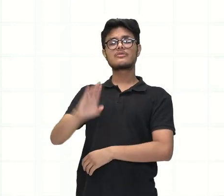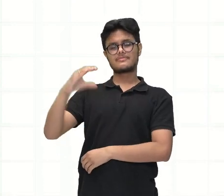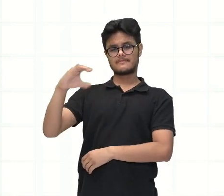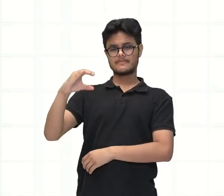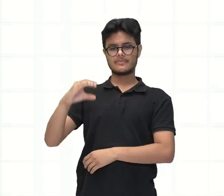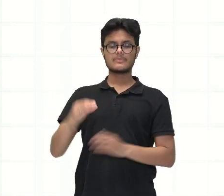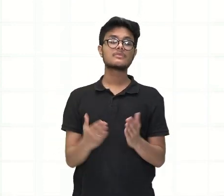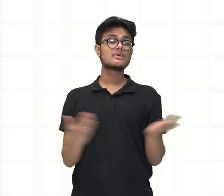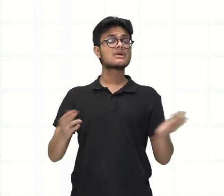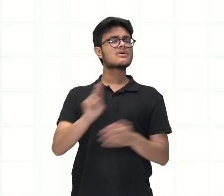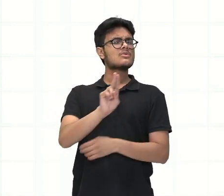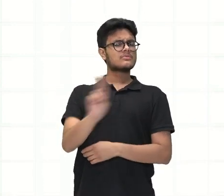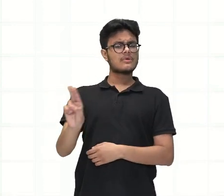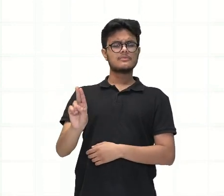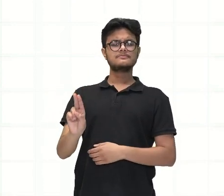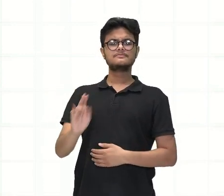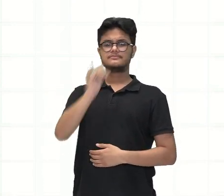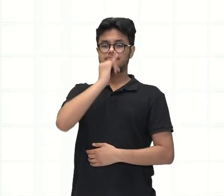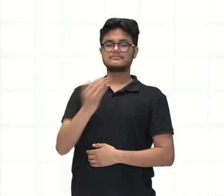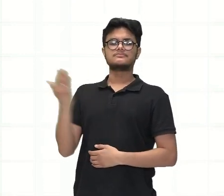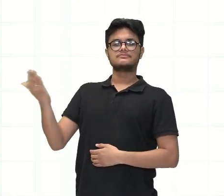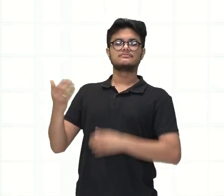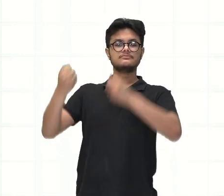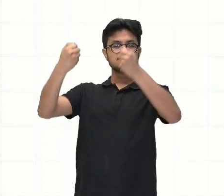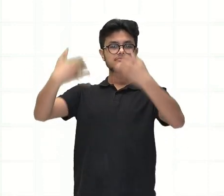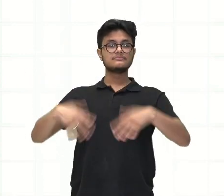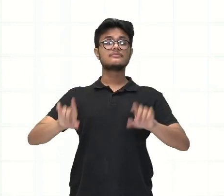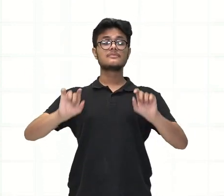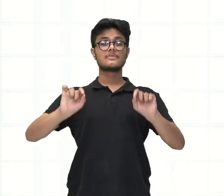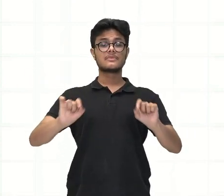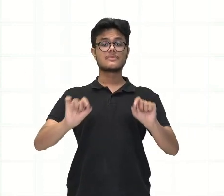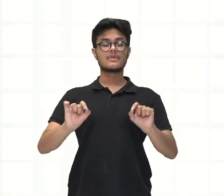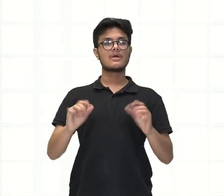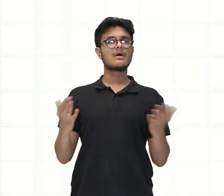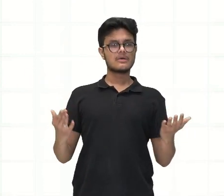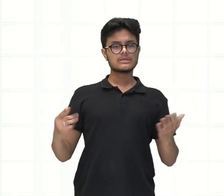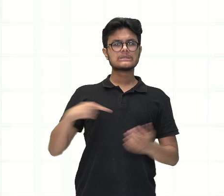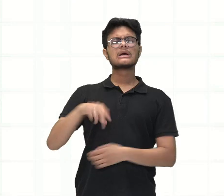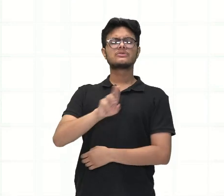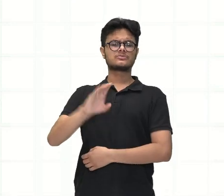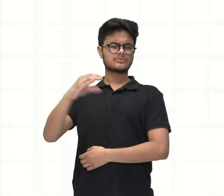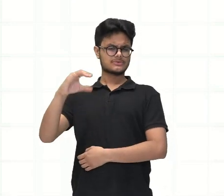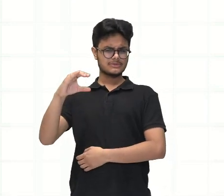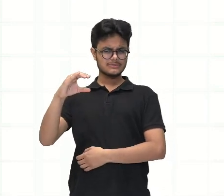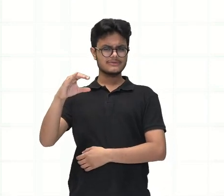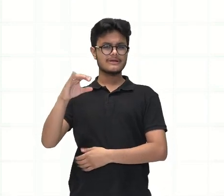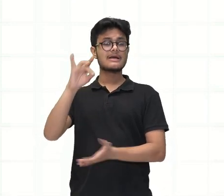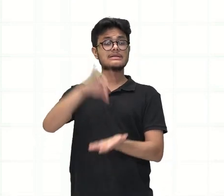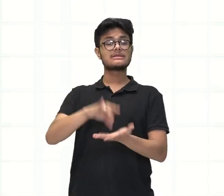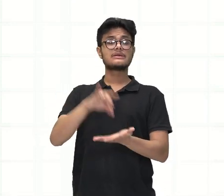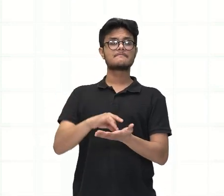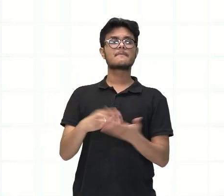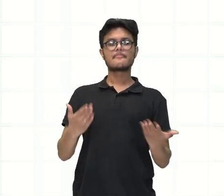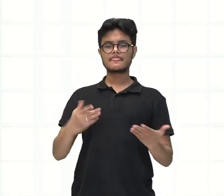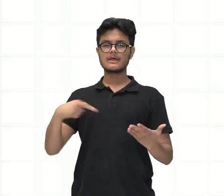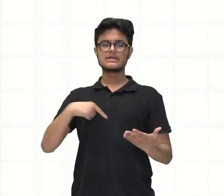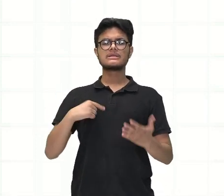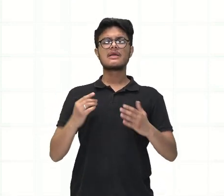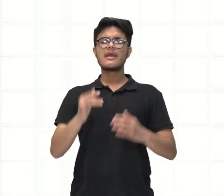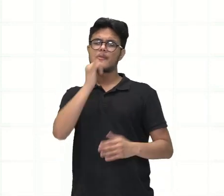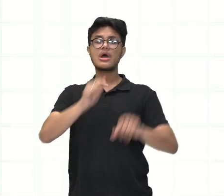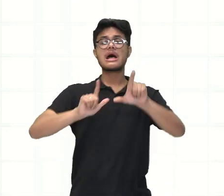nome científico, estou aqui comentando com vocês que ele é todo nome científico, ele é escrito em itálico, se ali